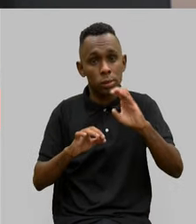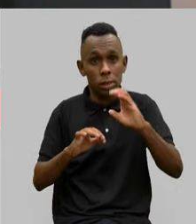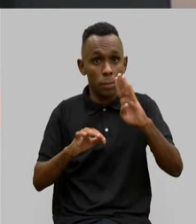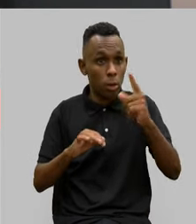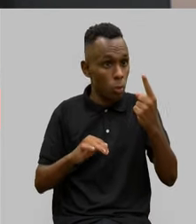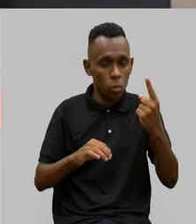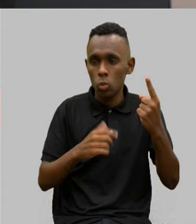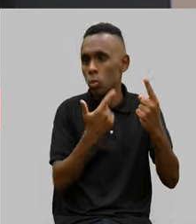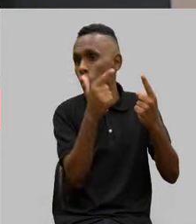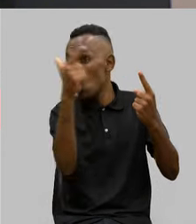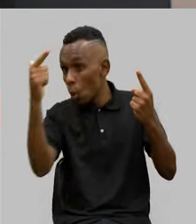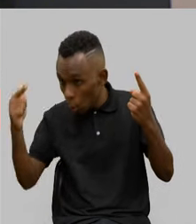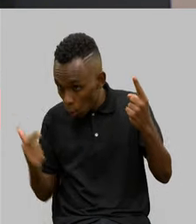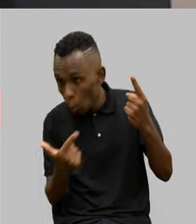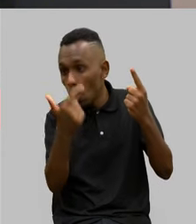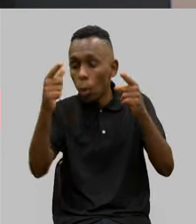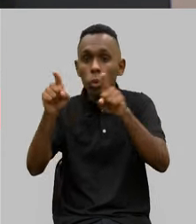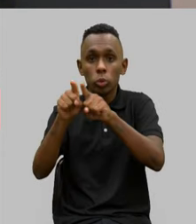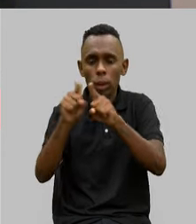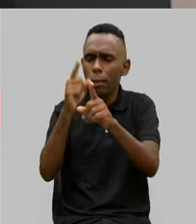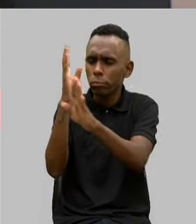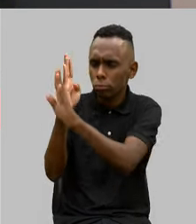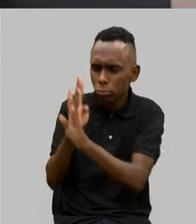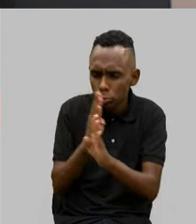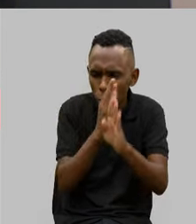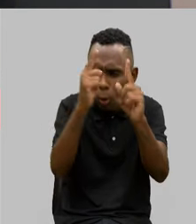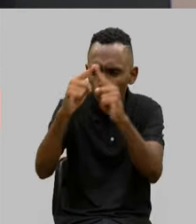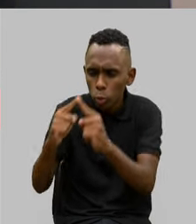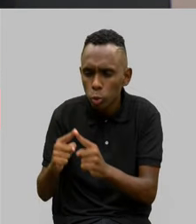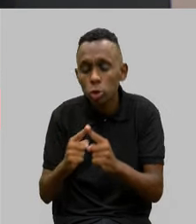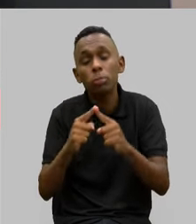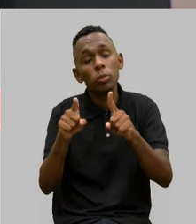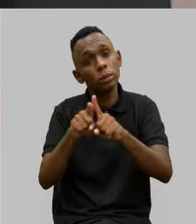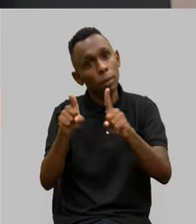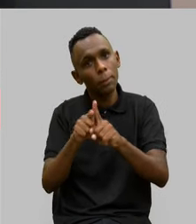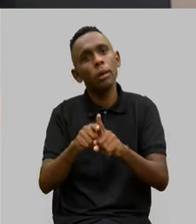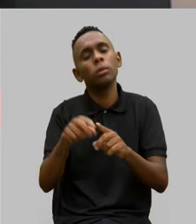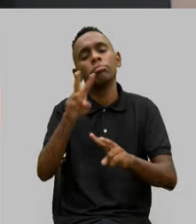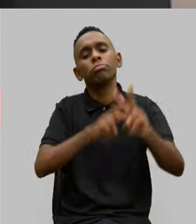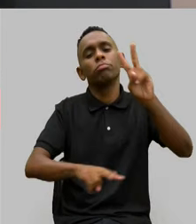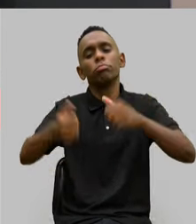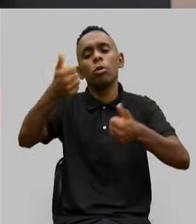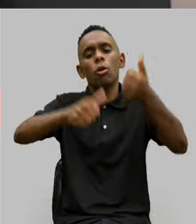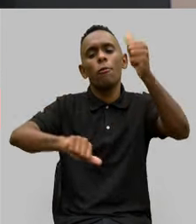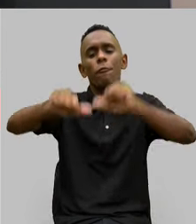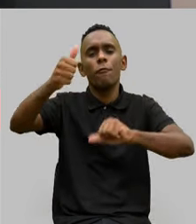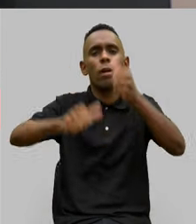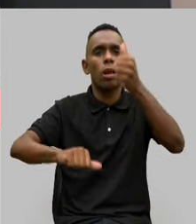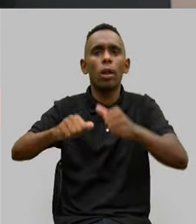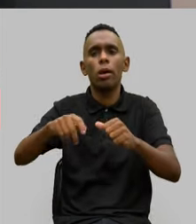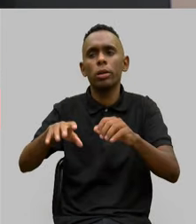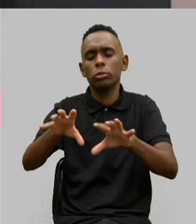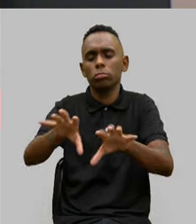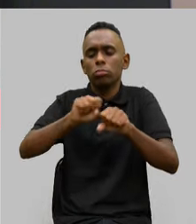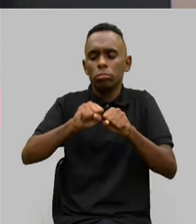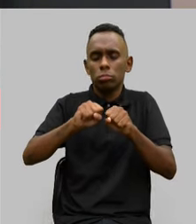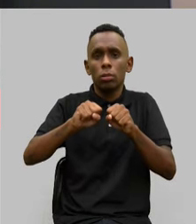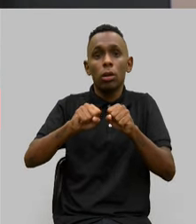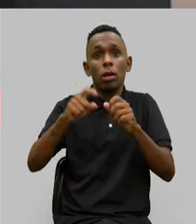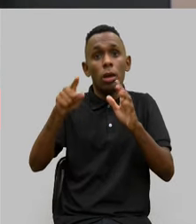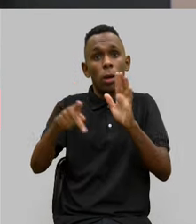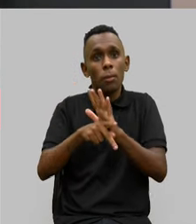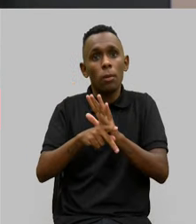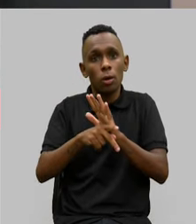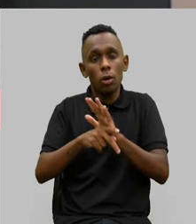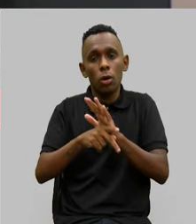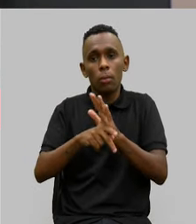outros receptores que estão sendo identificados Então a gente vai avaliar por exemplo o efeito desse receptor em transtorno por